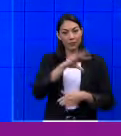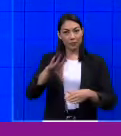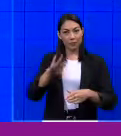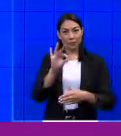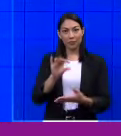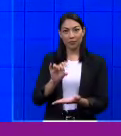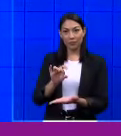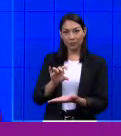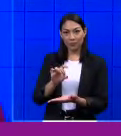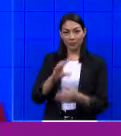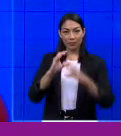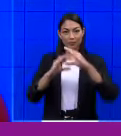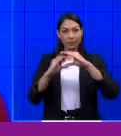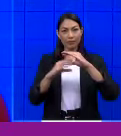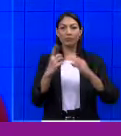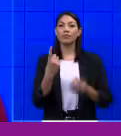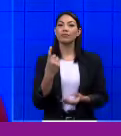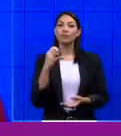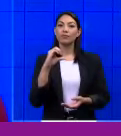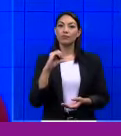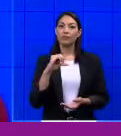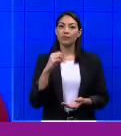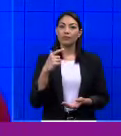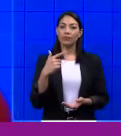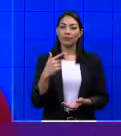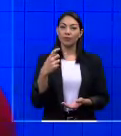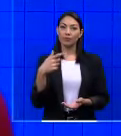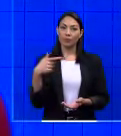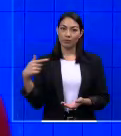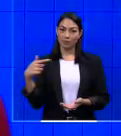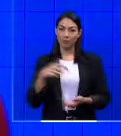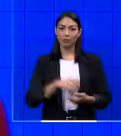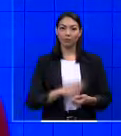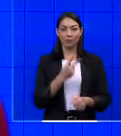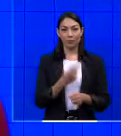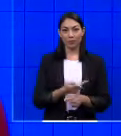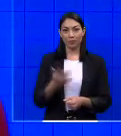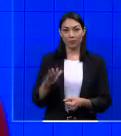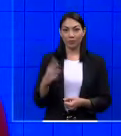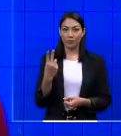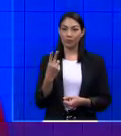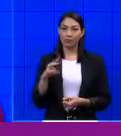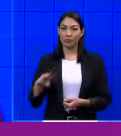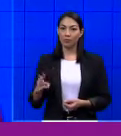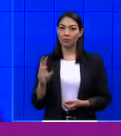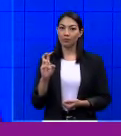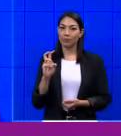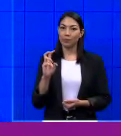tem sorteio da Loto Fácil, concurso 1977, prêmio estimado em